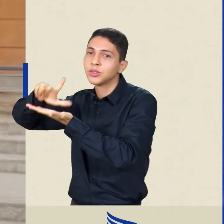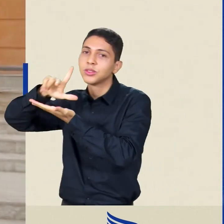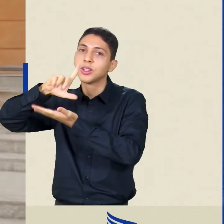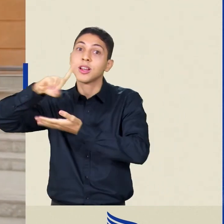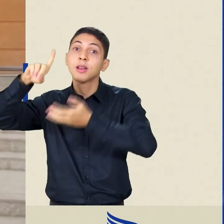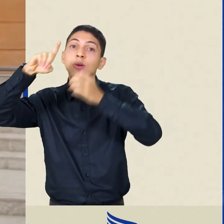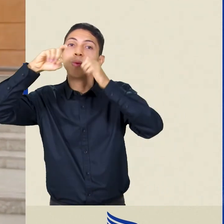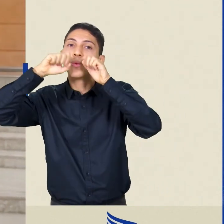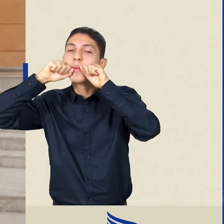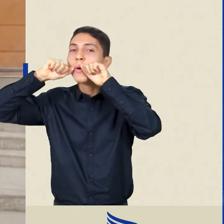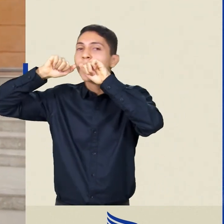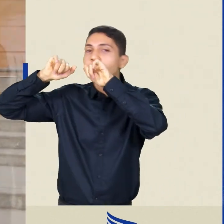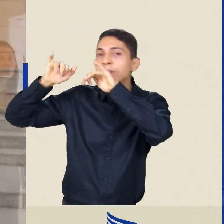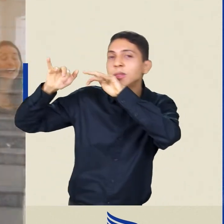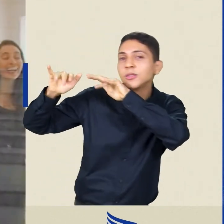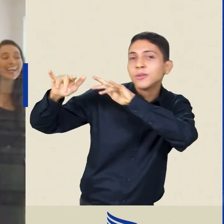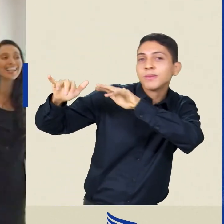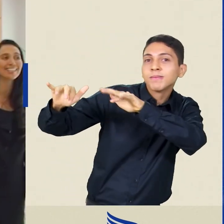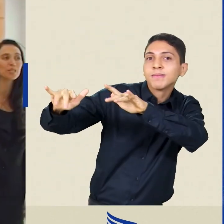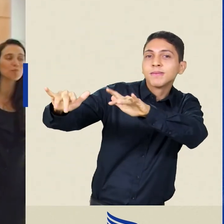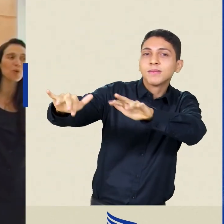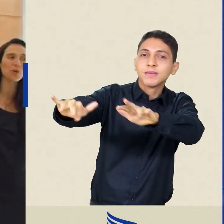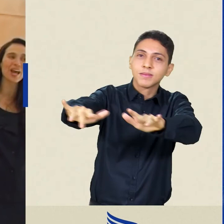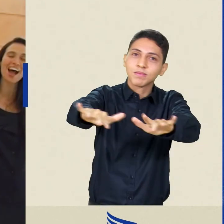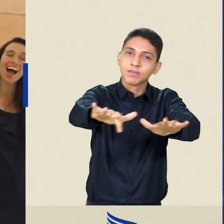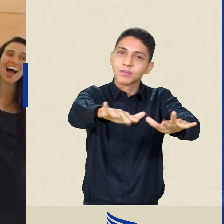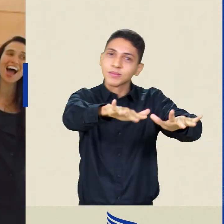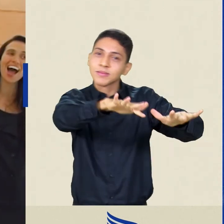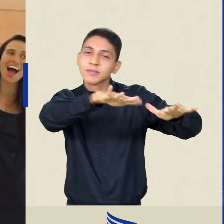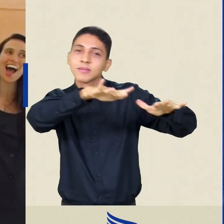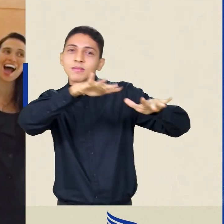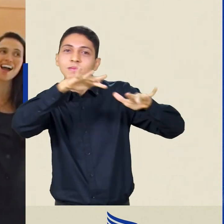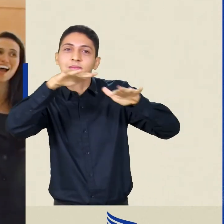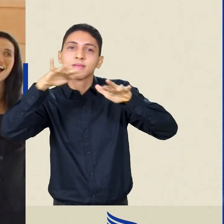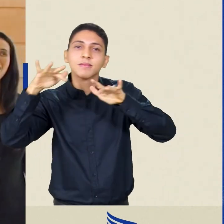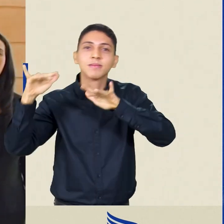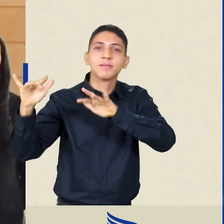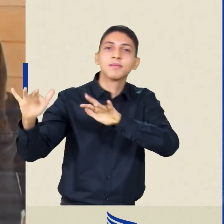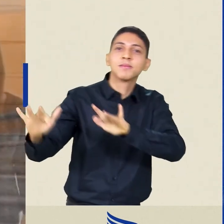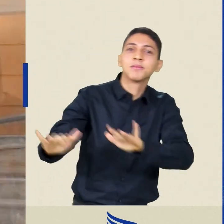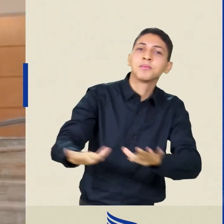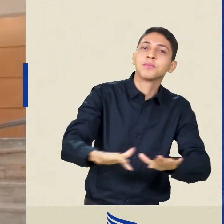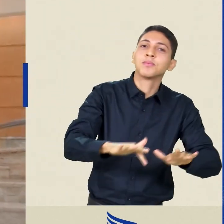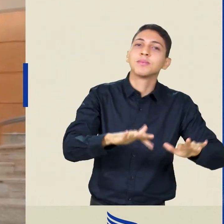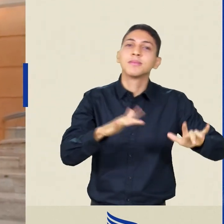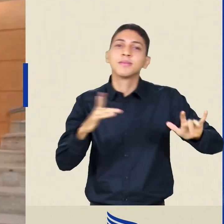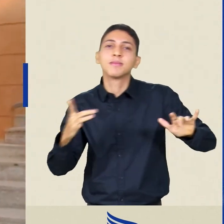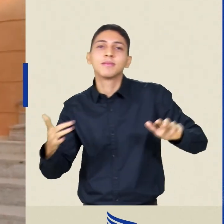ouro, abundantes bênçãos Ele porá.